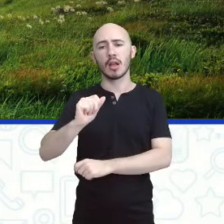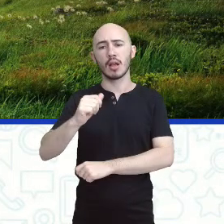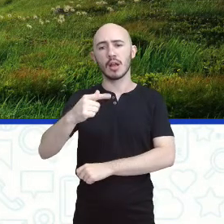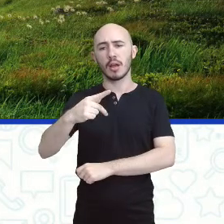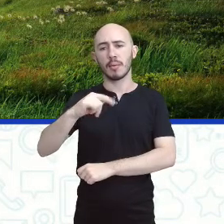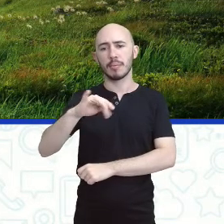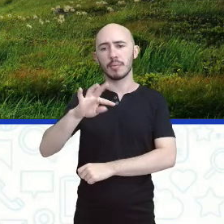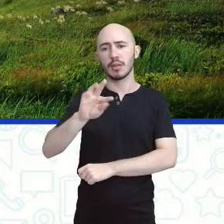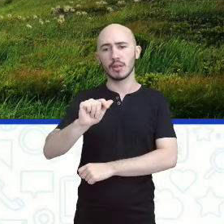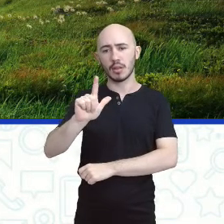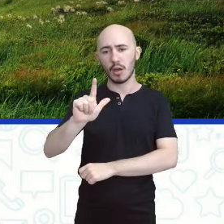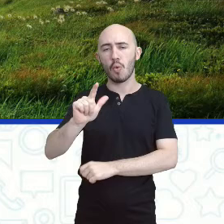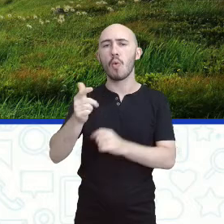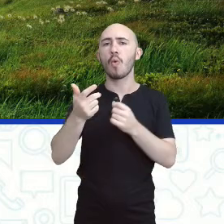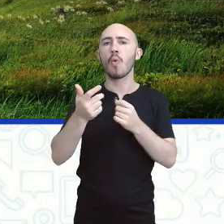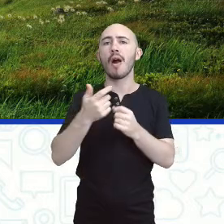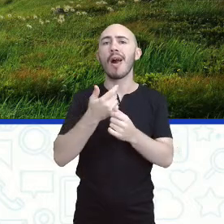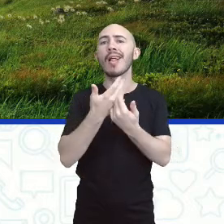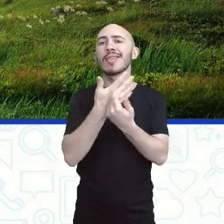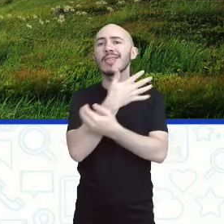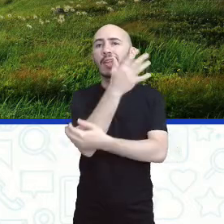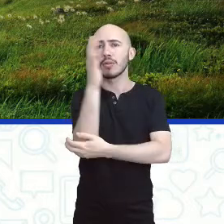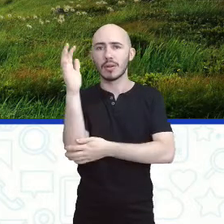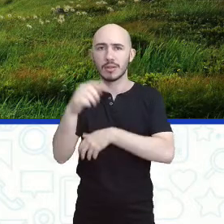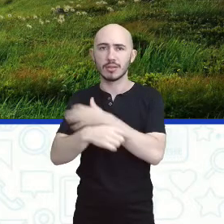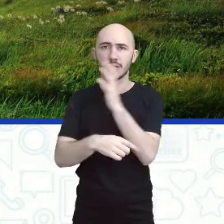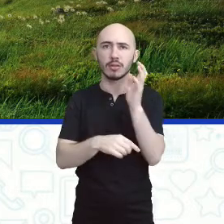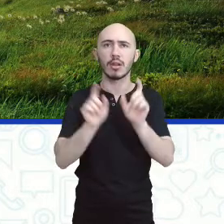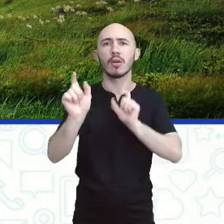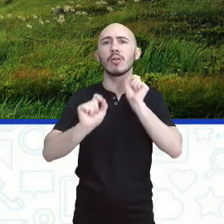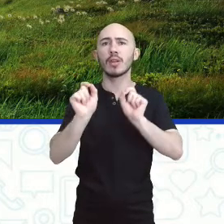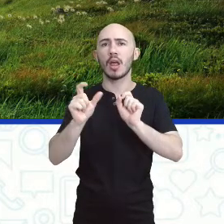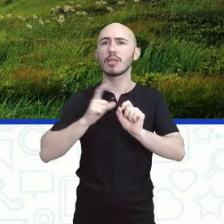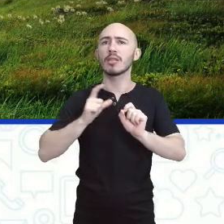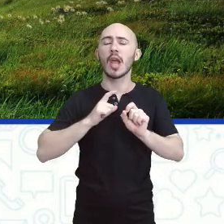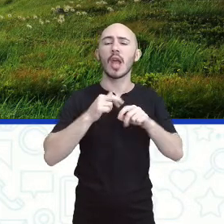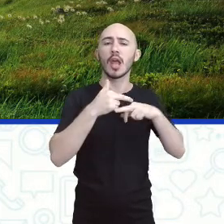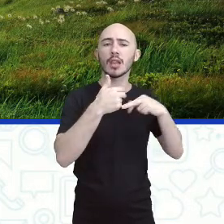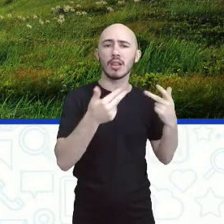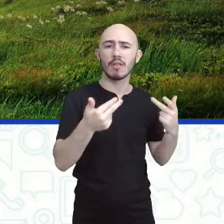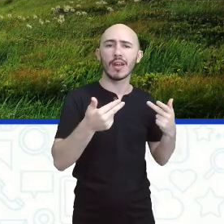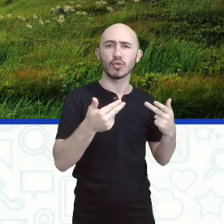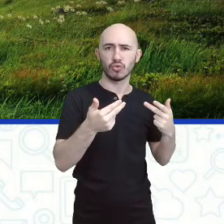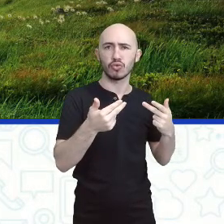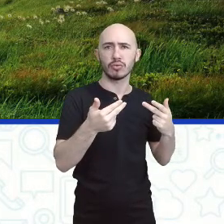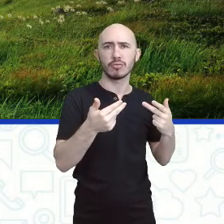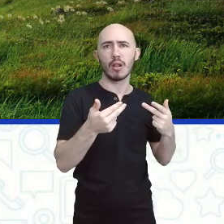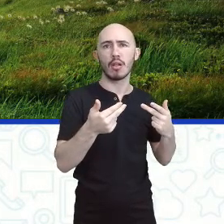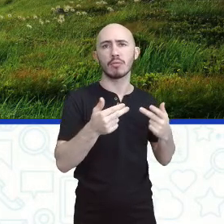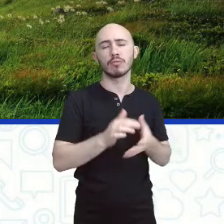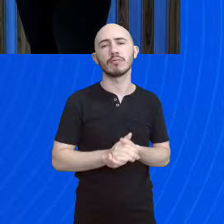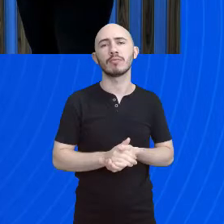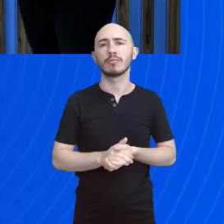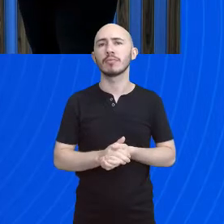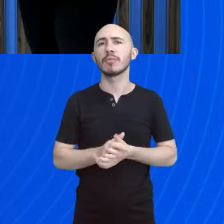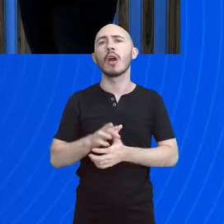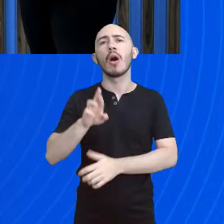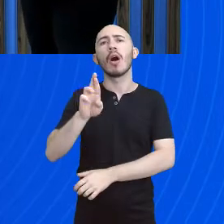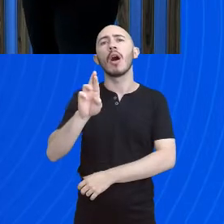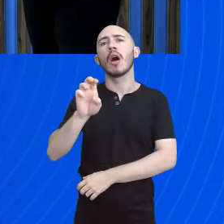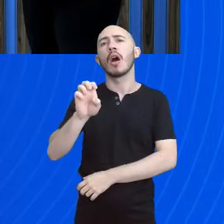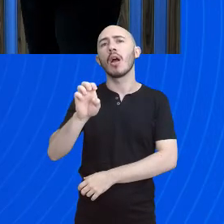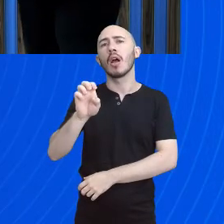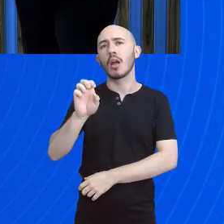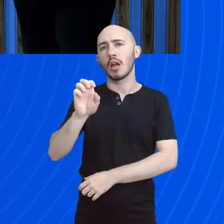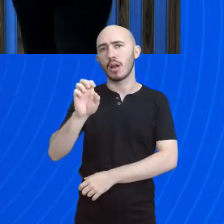capital natural é recursos mais serviços, primeiro vamos entender o que são os recursos. São os materiais e